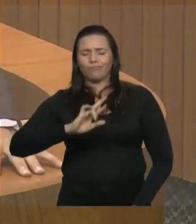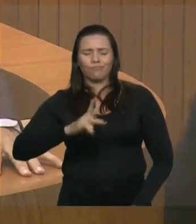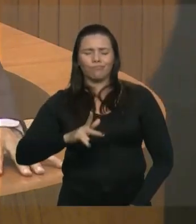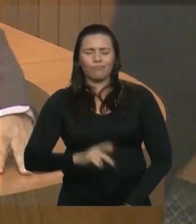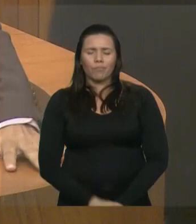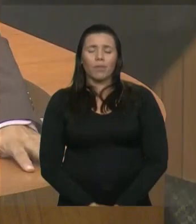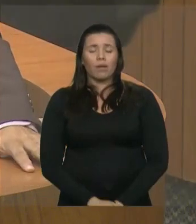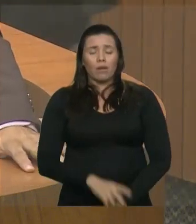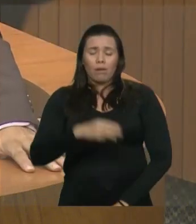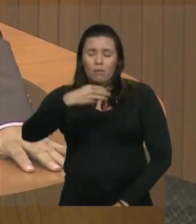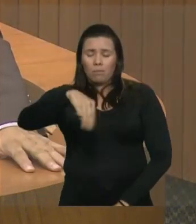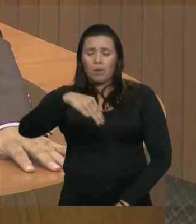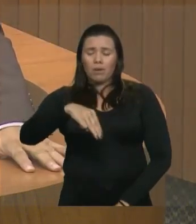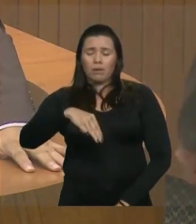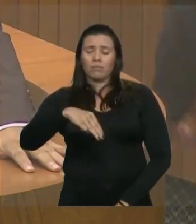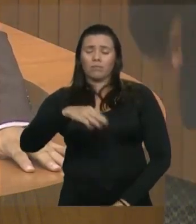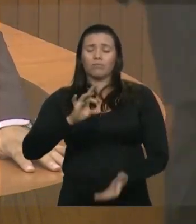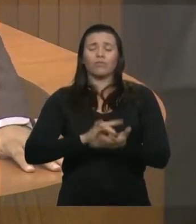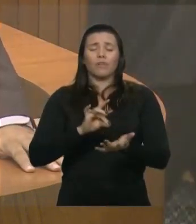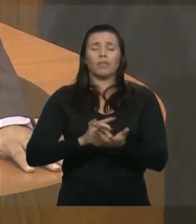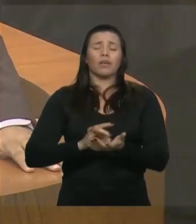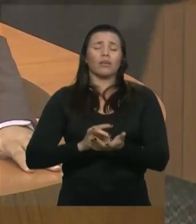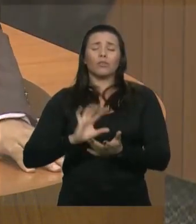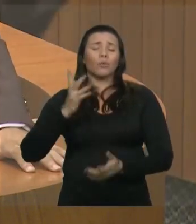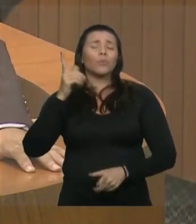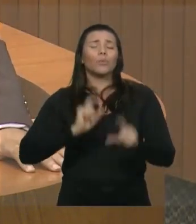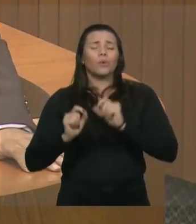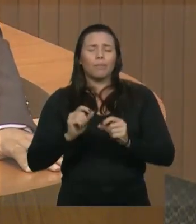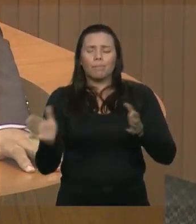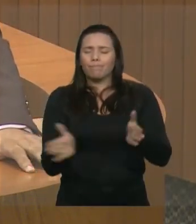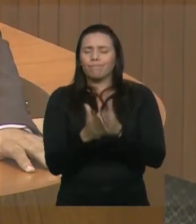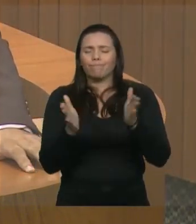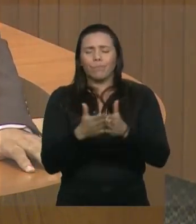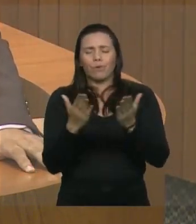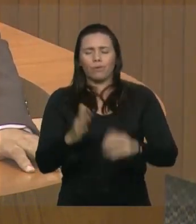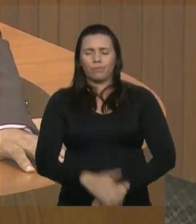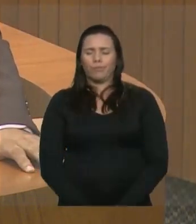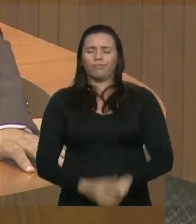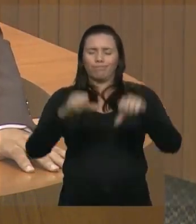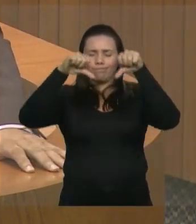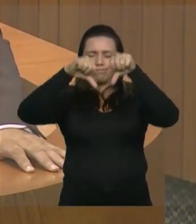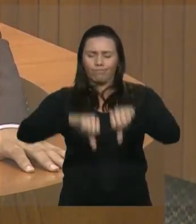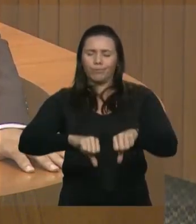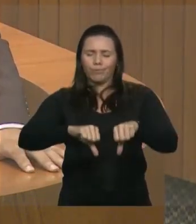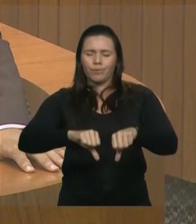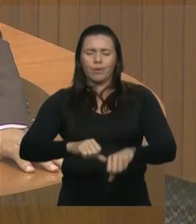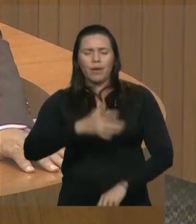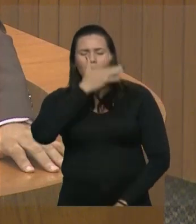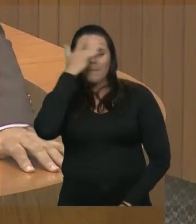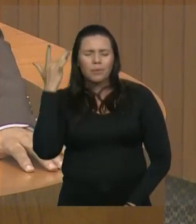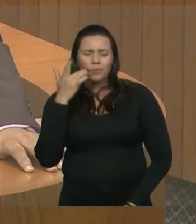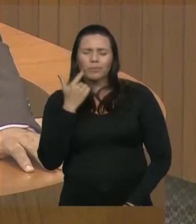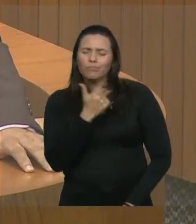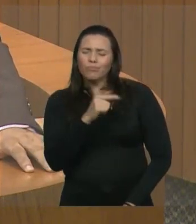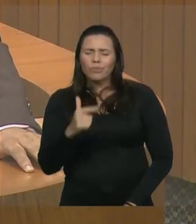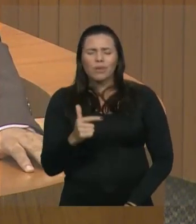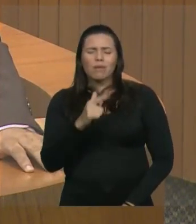da pobreza, é o Maranhão da miséria, é o Maranhão das pessoas que não têm água encanada em